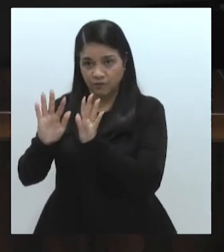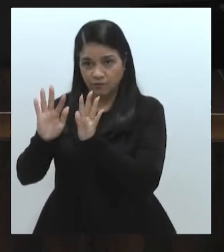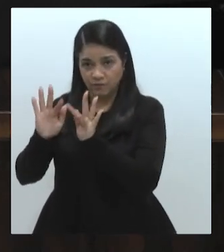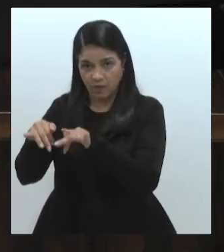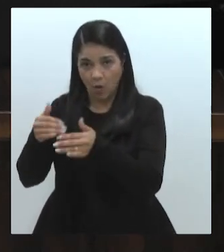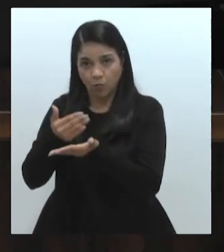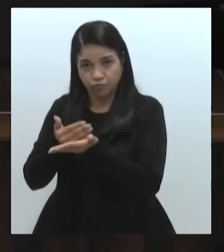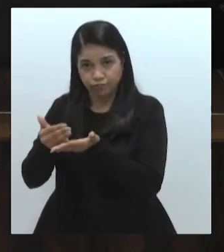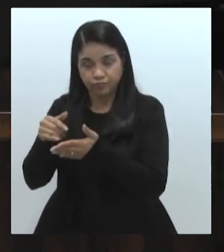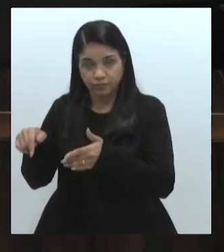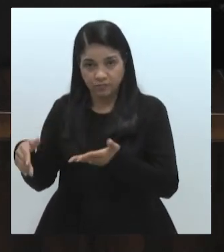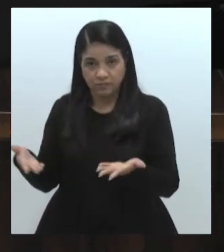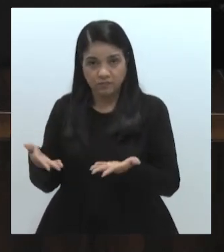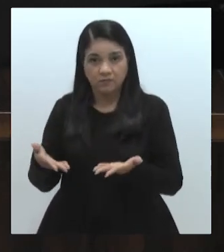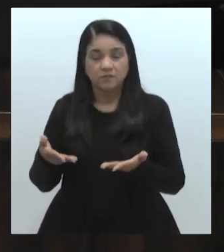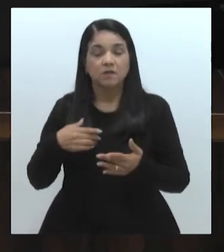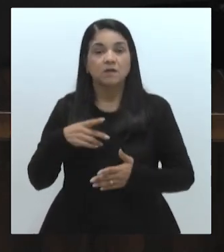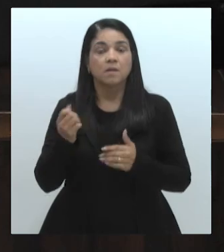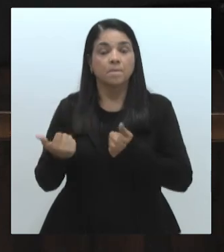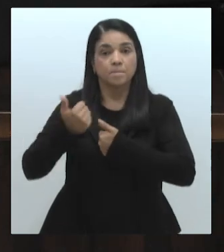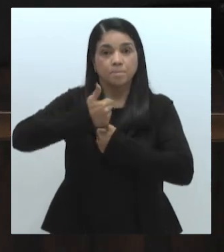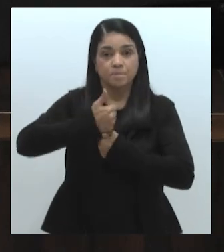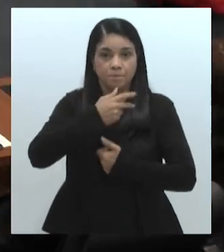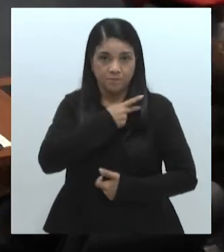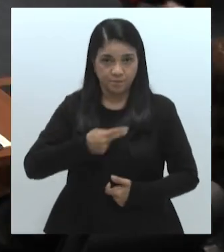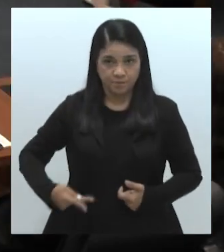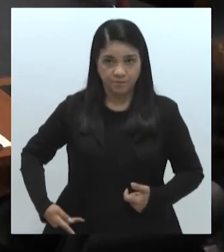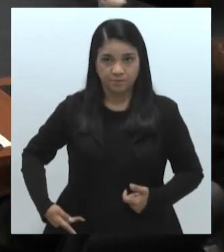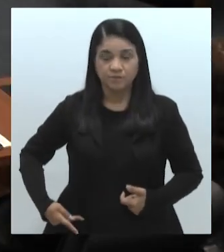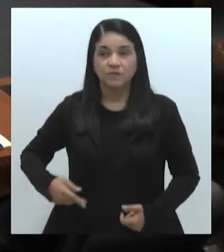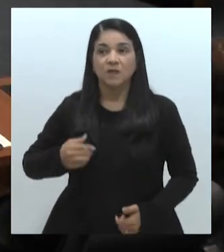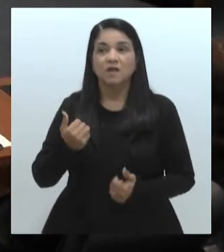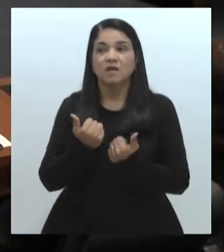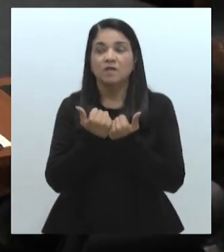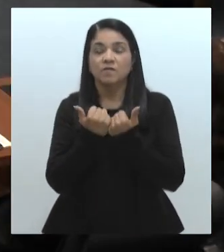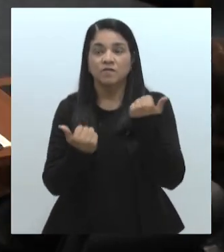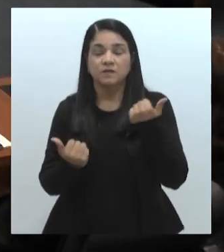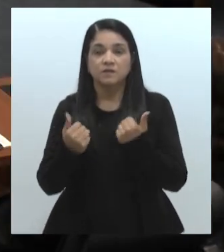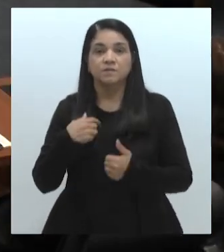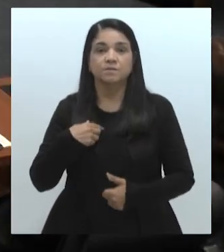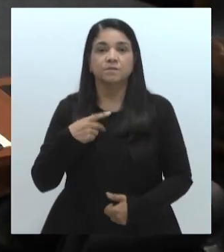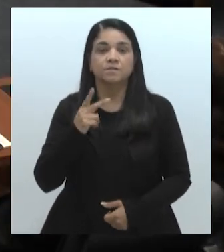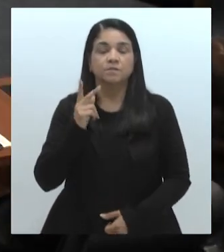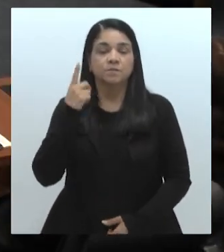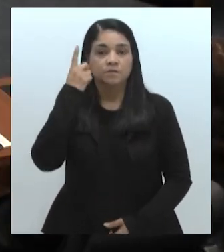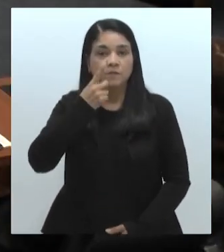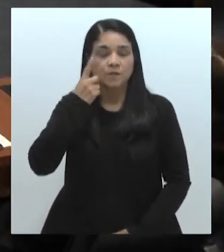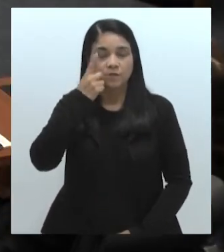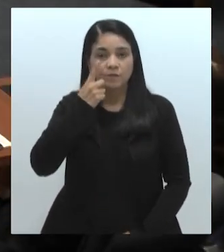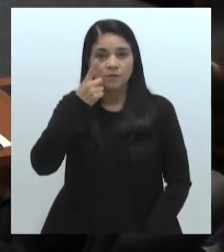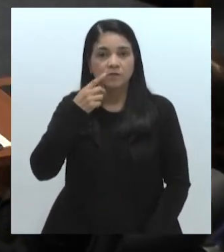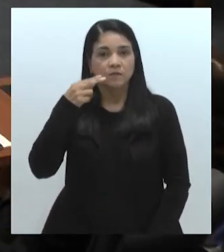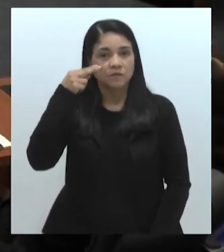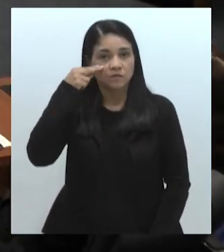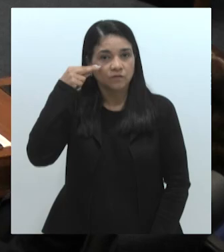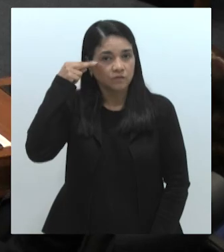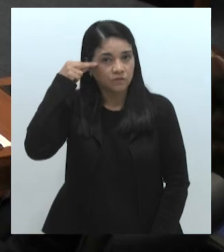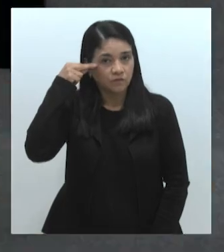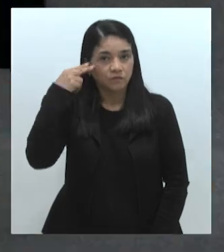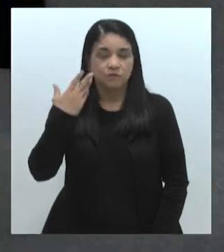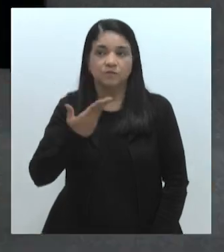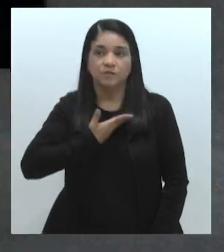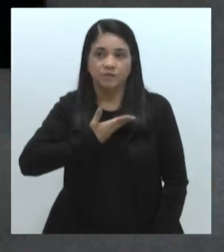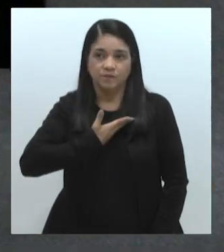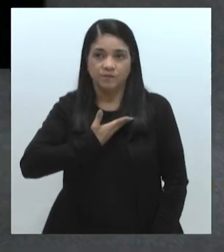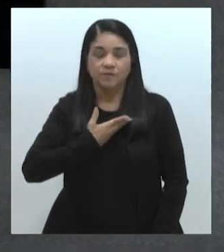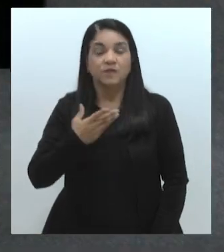e a presidência agora será dirigida pela nossa vice-presidenta, deputada e amiga Tia Ju. Renata, por favor. Muito obrigada,